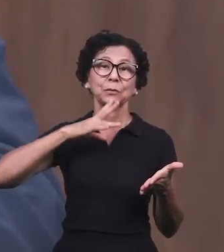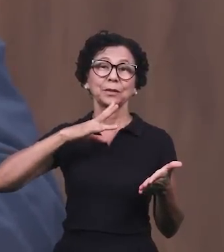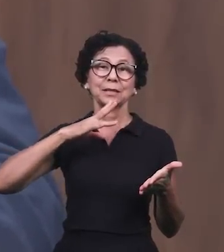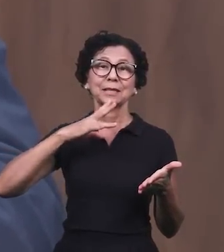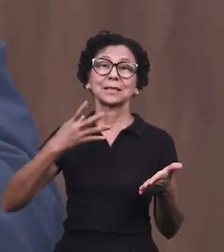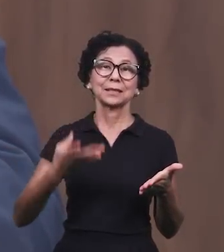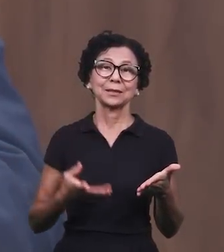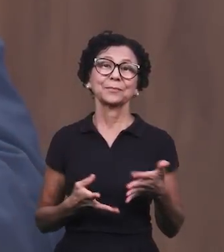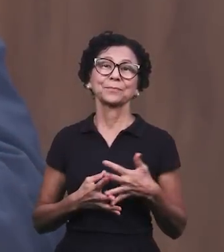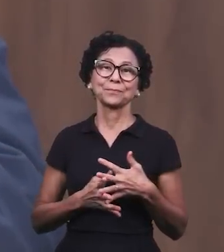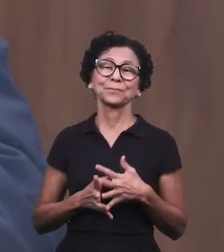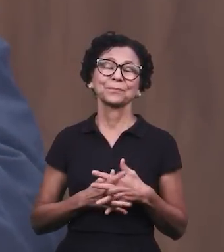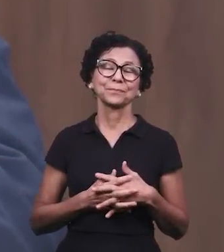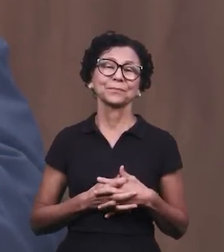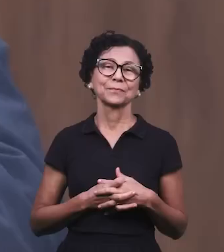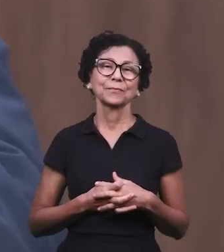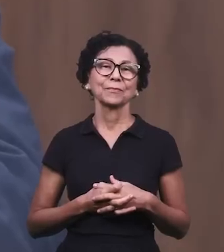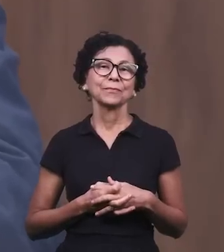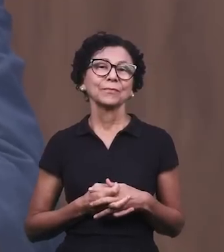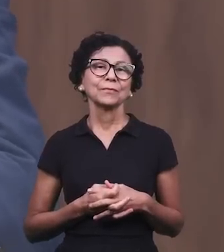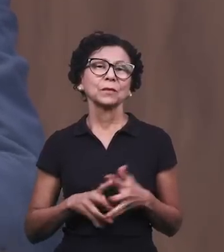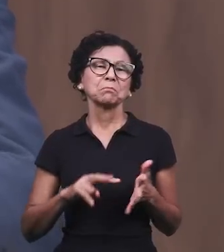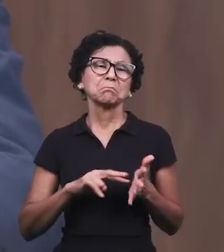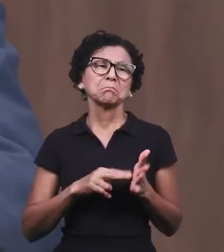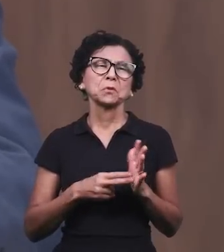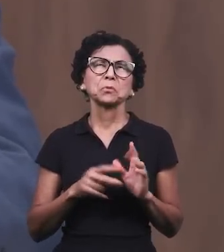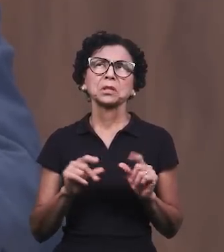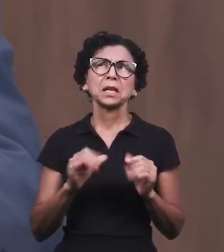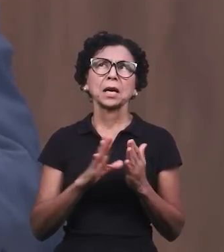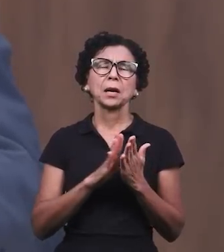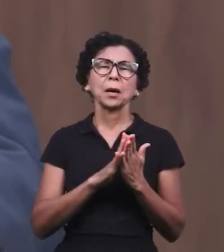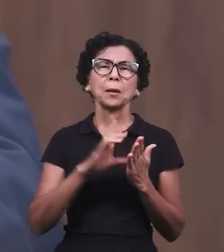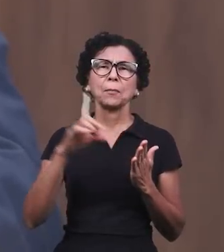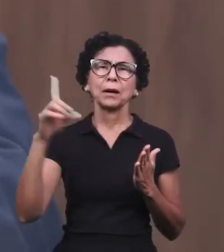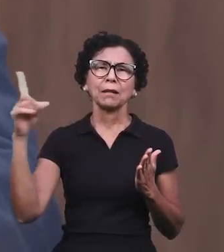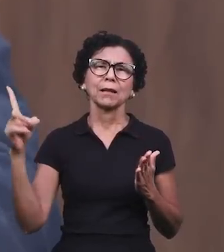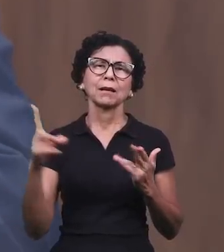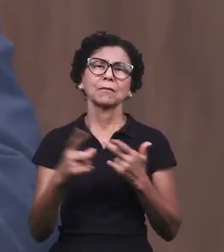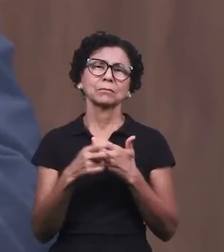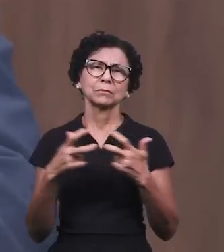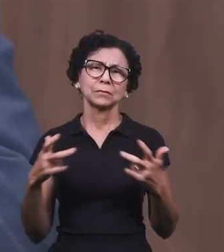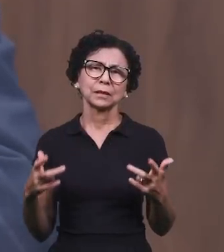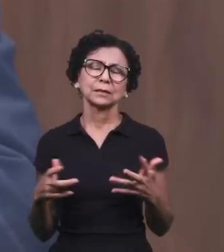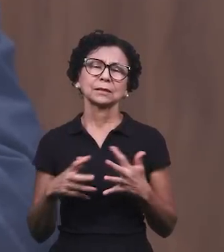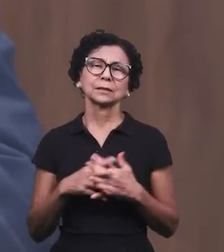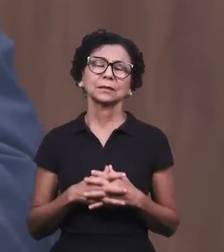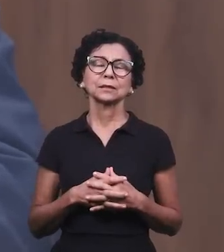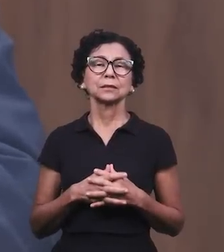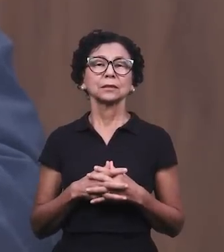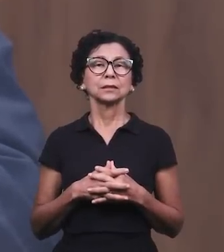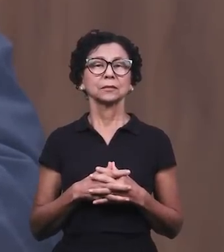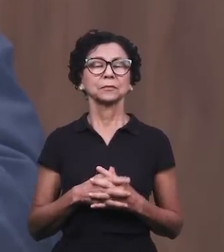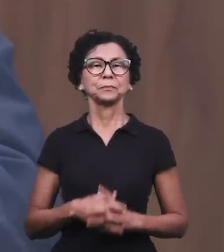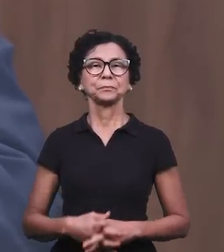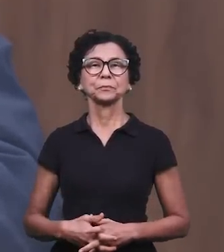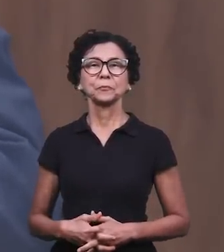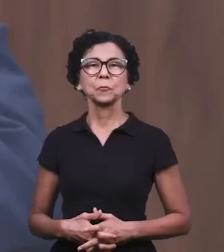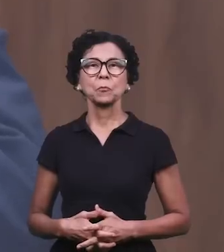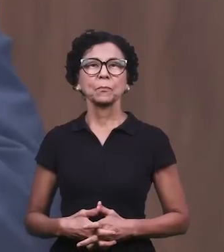palavra, do conhecimento da palavra, o que é a palavra da vida, o que é a palavra viva. E nós estamos aqui com